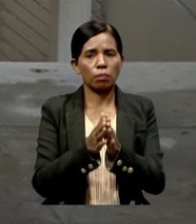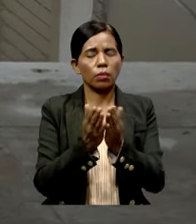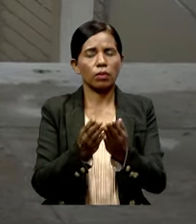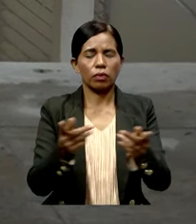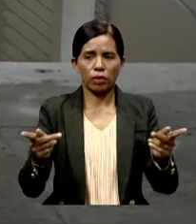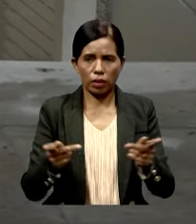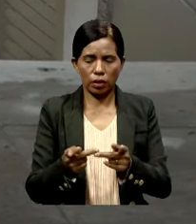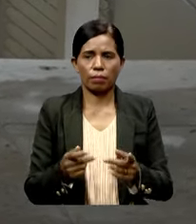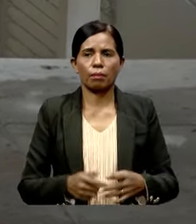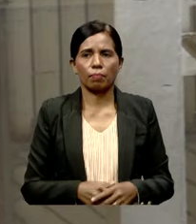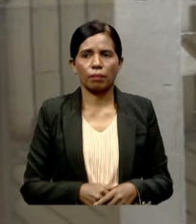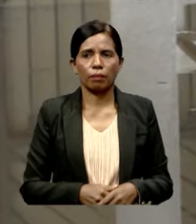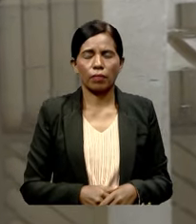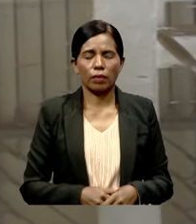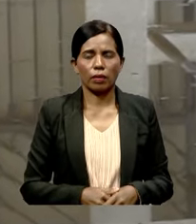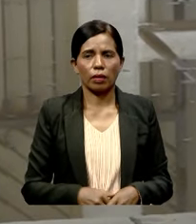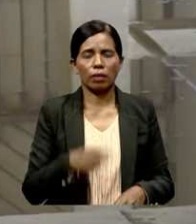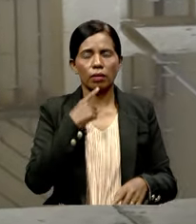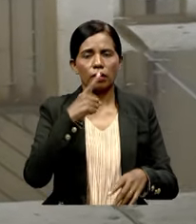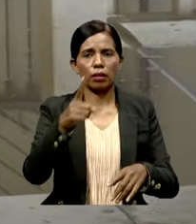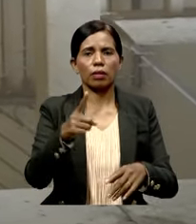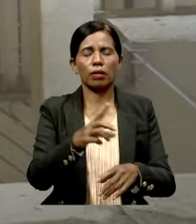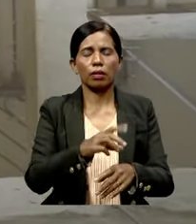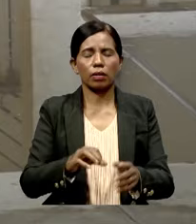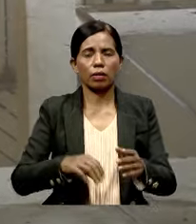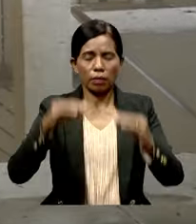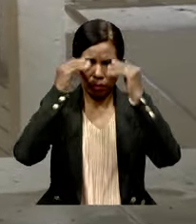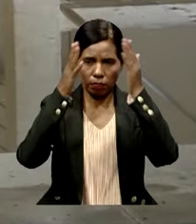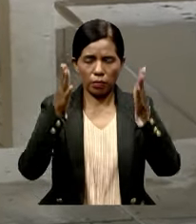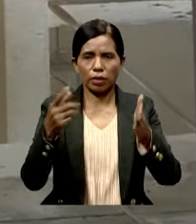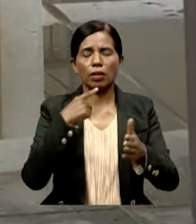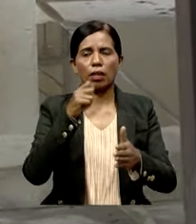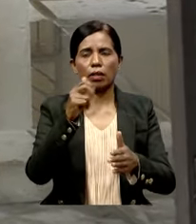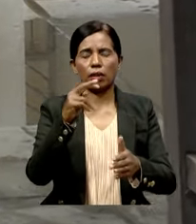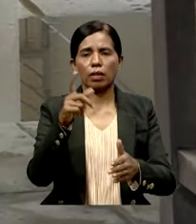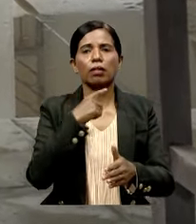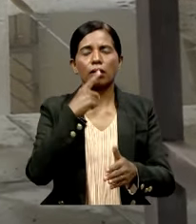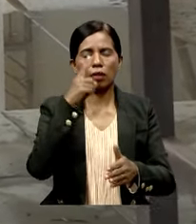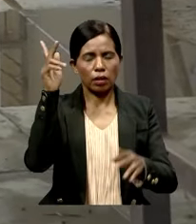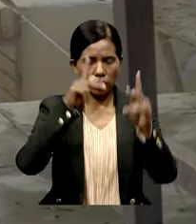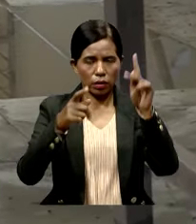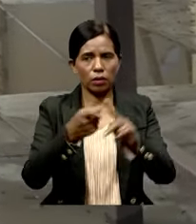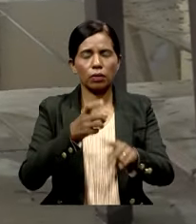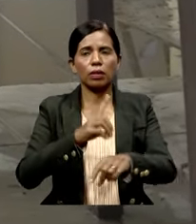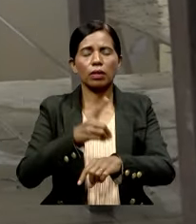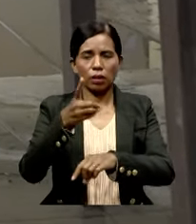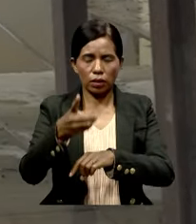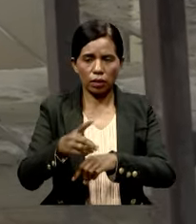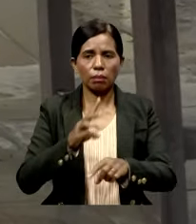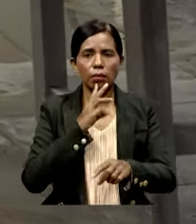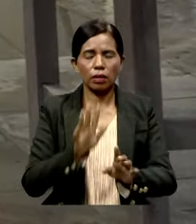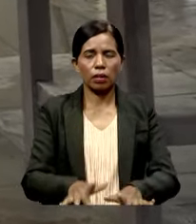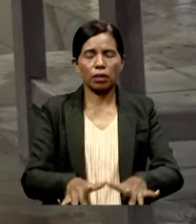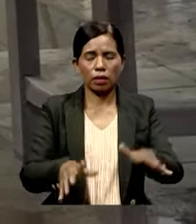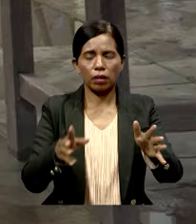faculdade refere. Vice decano assunto acadêmico Ananias Suarez quarta ne hateten causa usi inundação ne tamba valeta